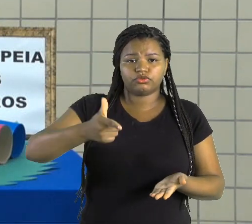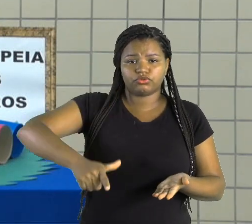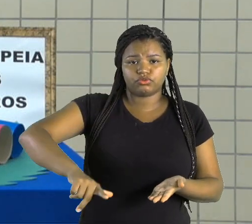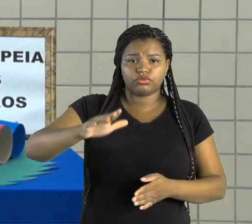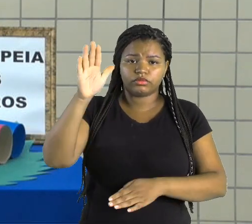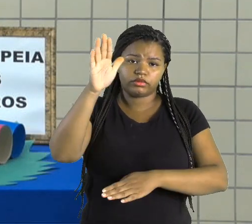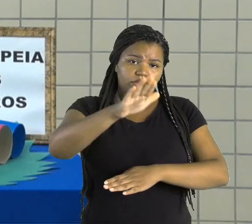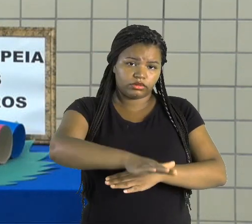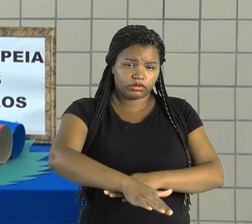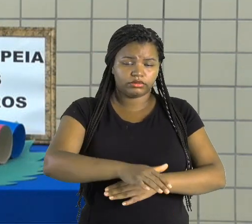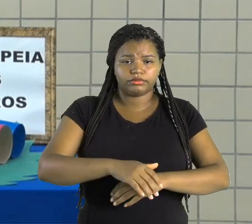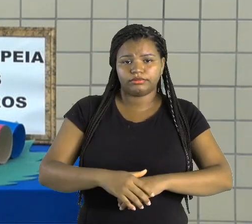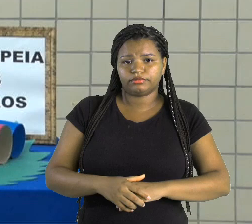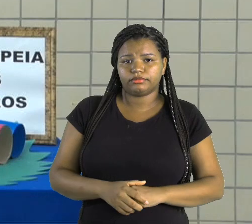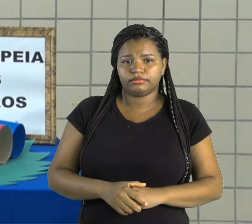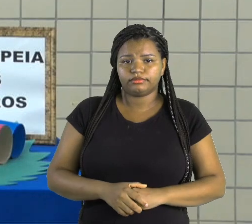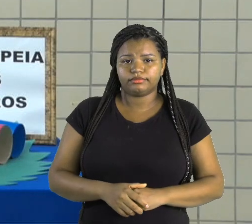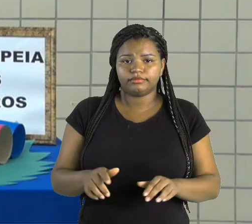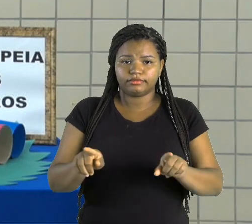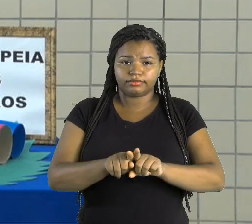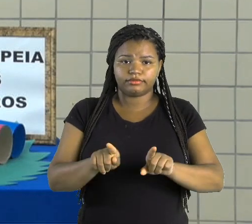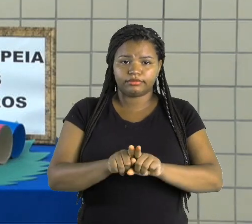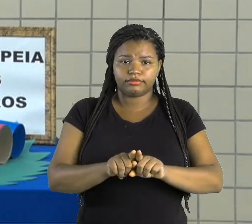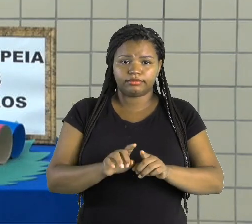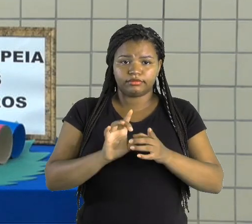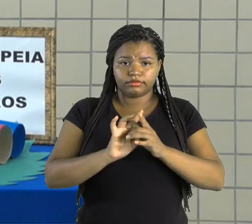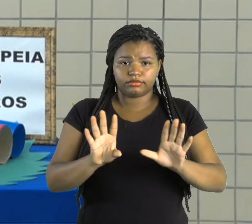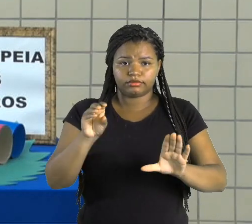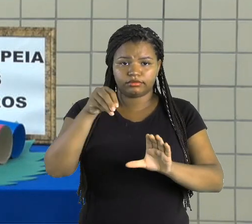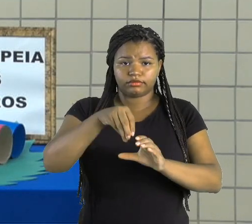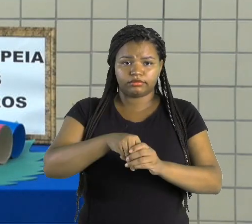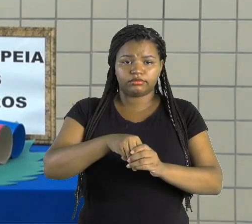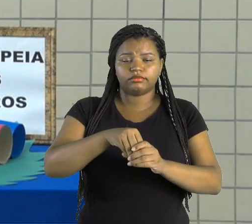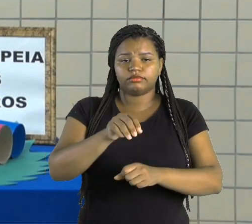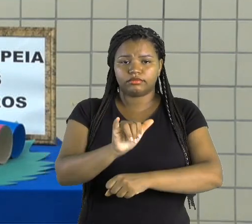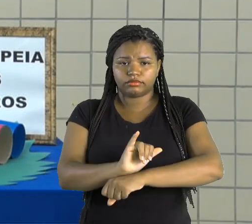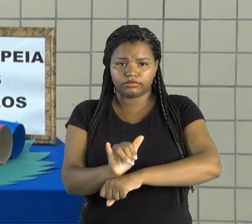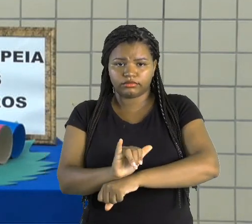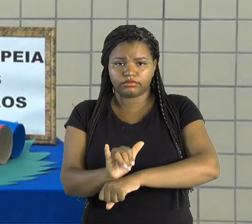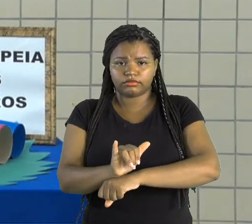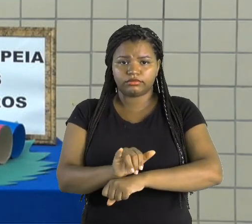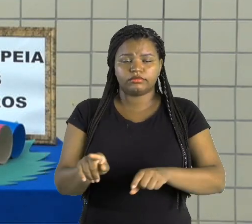reprisadas no período da tarde. Também estão disponíveis no nosso canal do YouTube e na